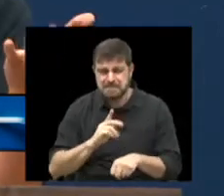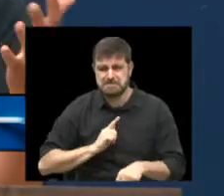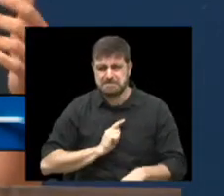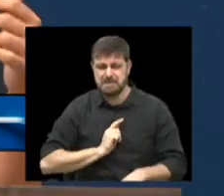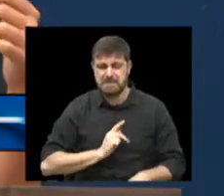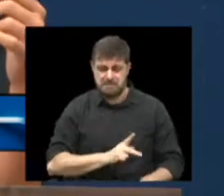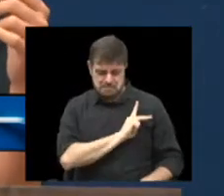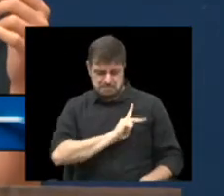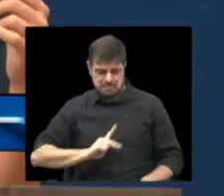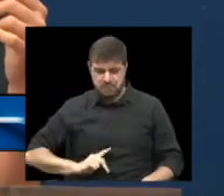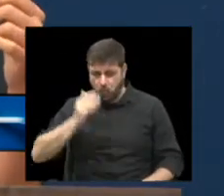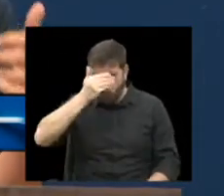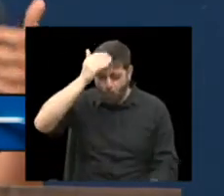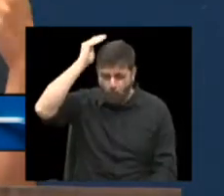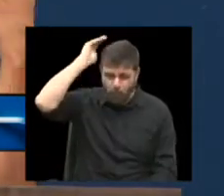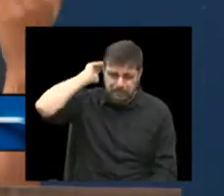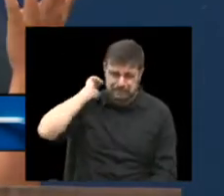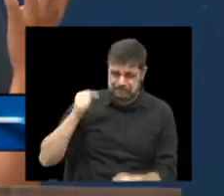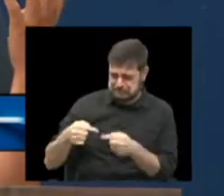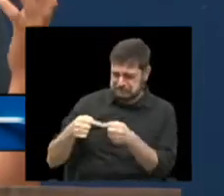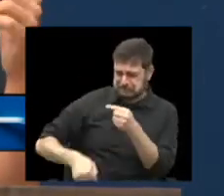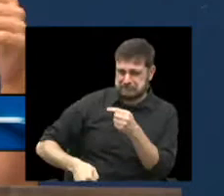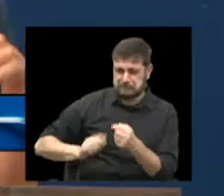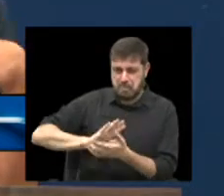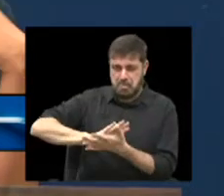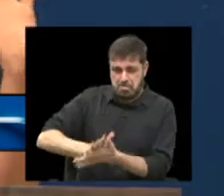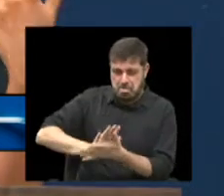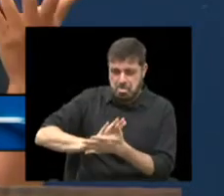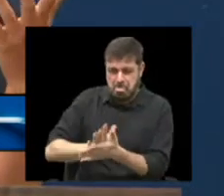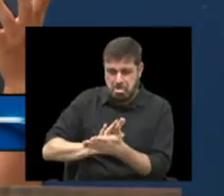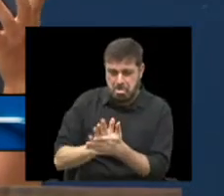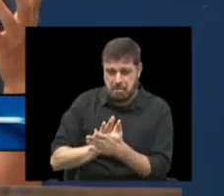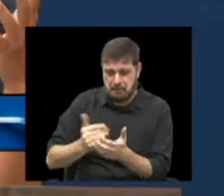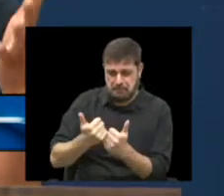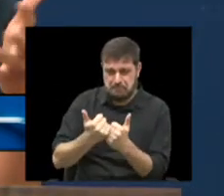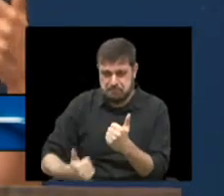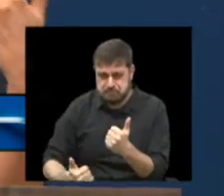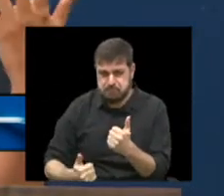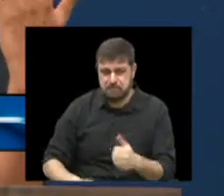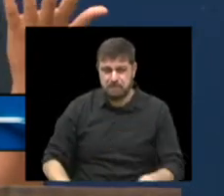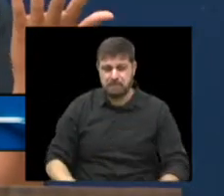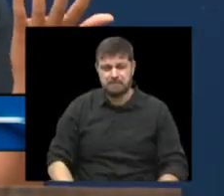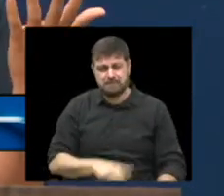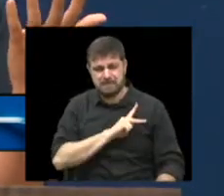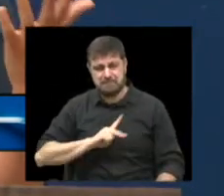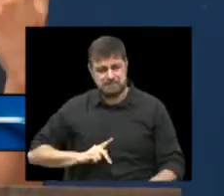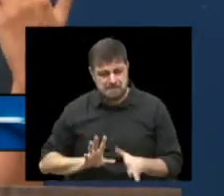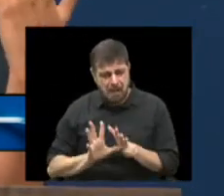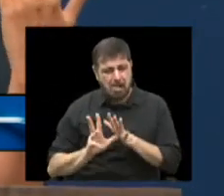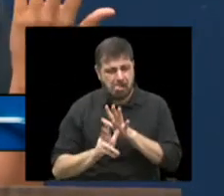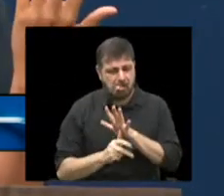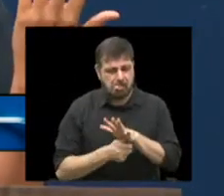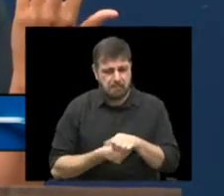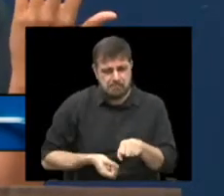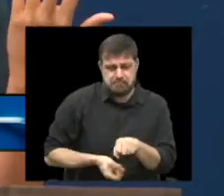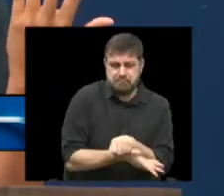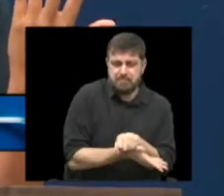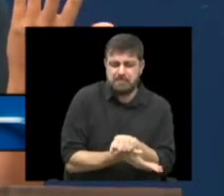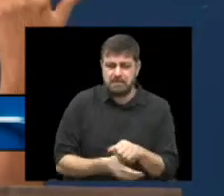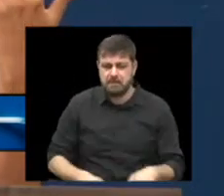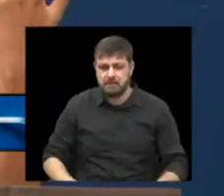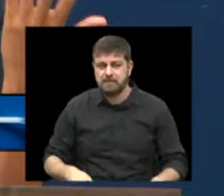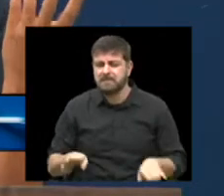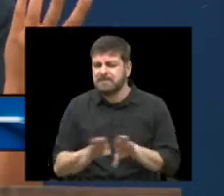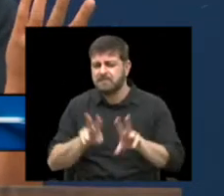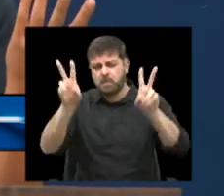os direitos, que vai contra as liberdades, um governo corrupto. Mas, para além disso, amar sem temer,